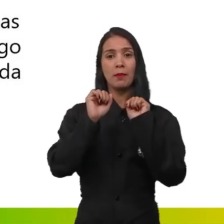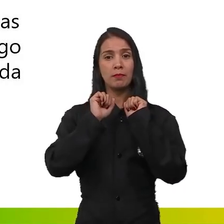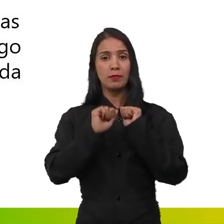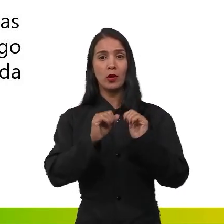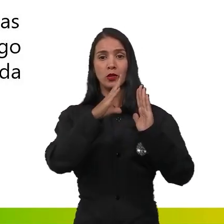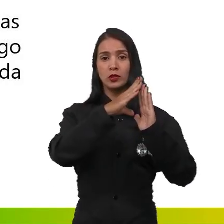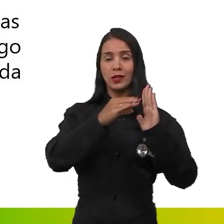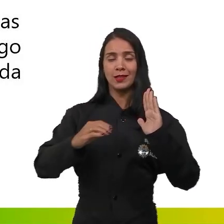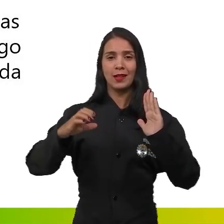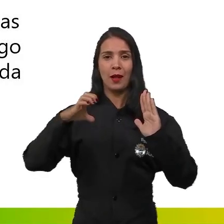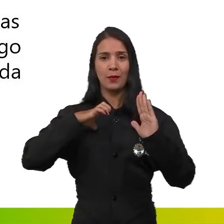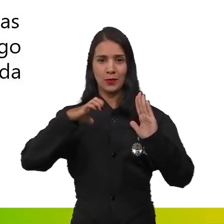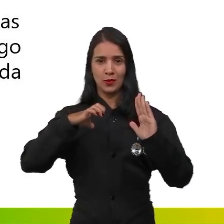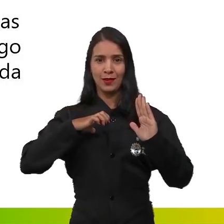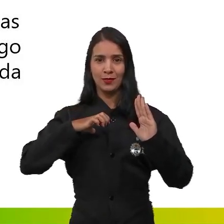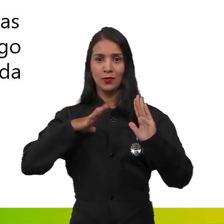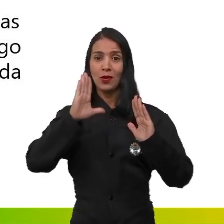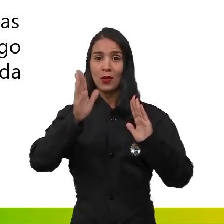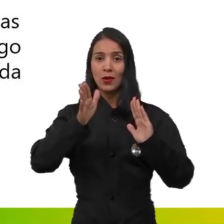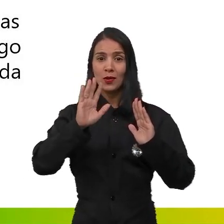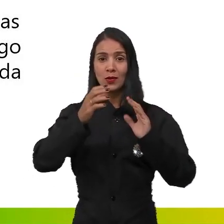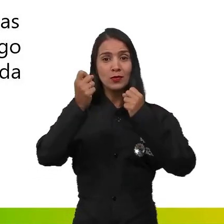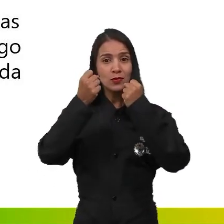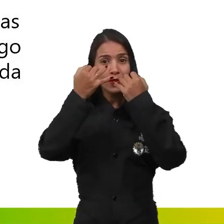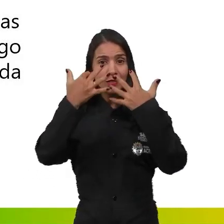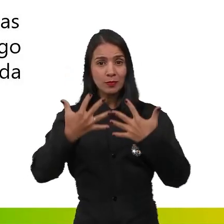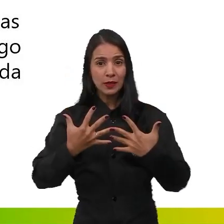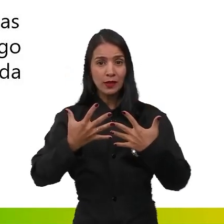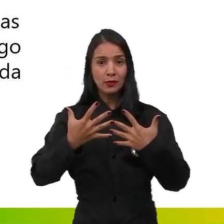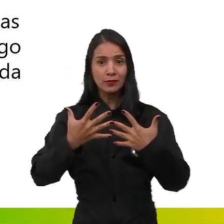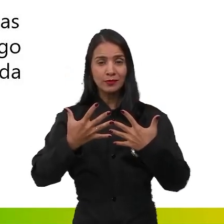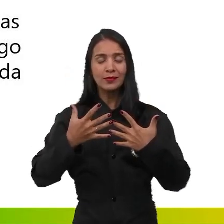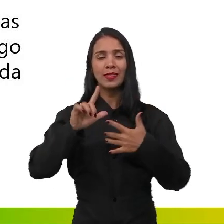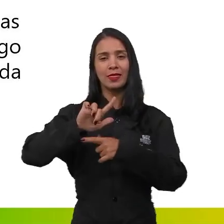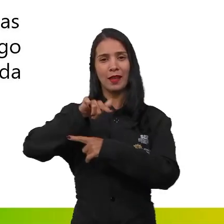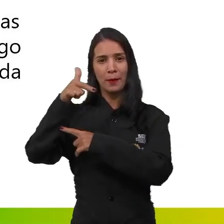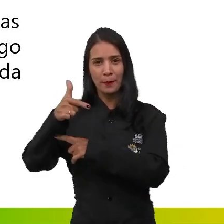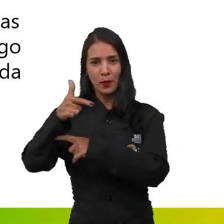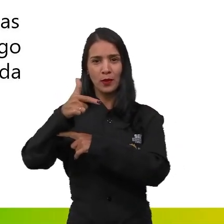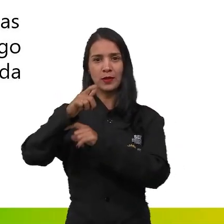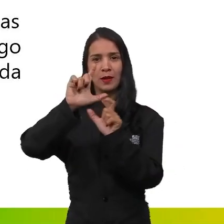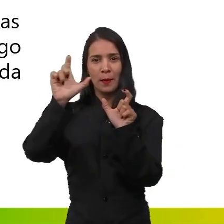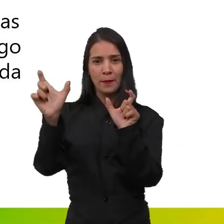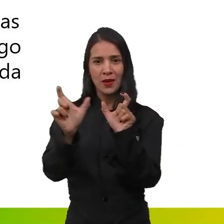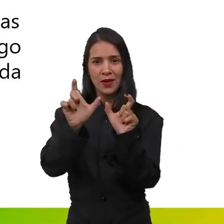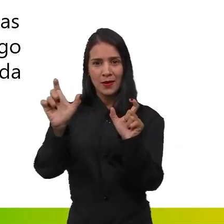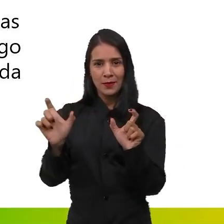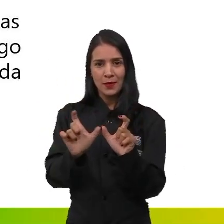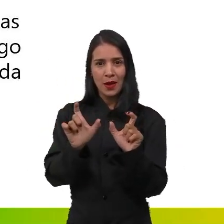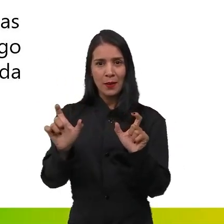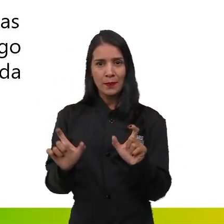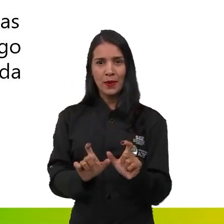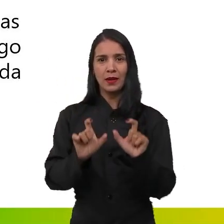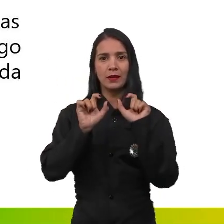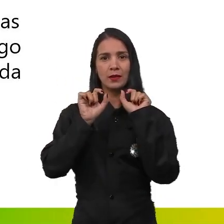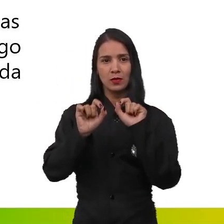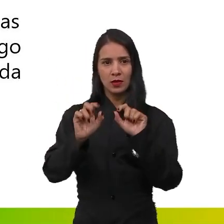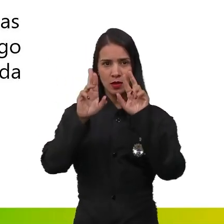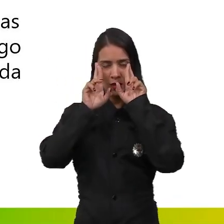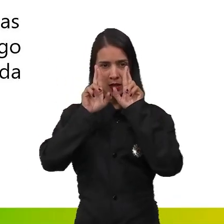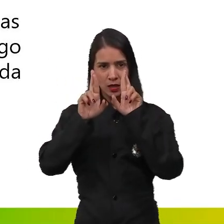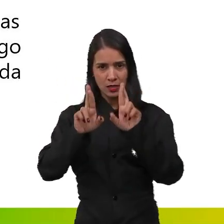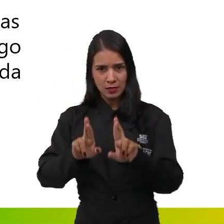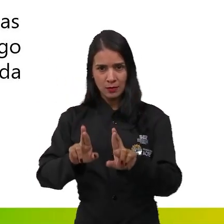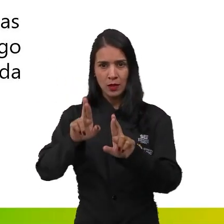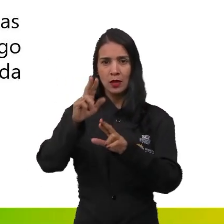uma antecipação do que vem adiante, que é o respeito, a honestidade, o comprometimento. Então, observa que todas as partes